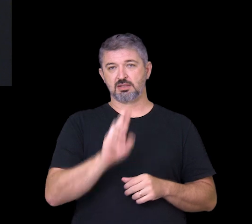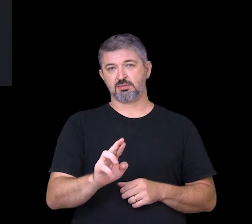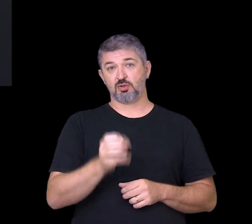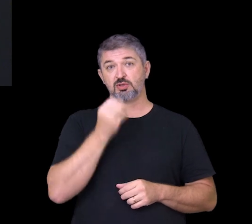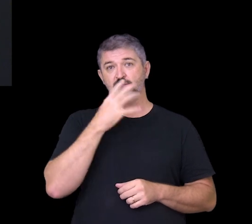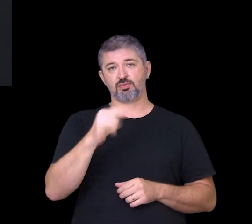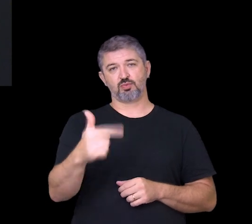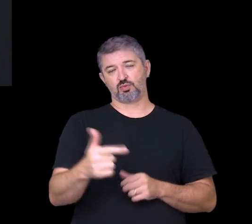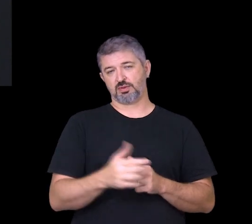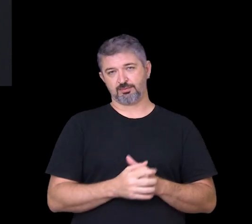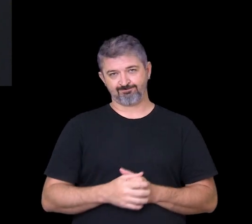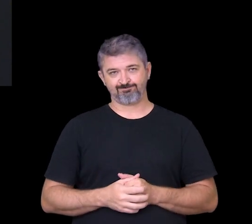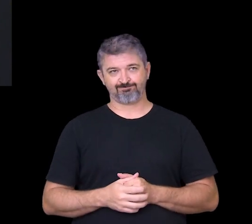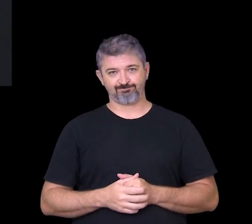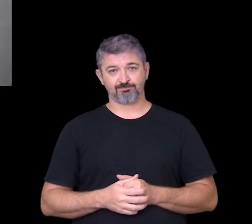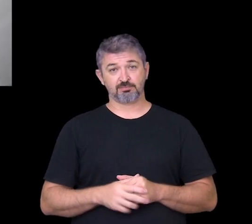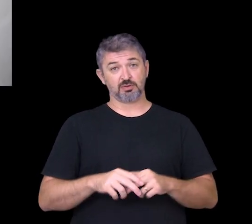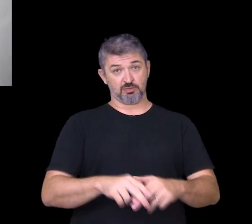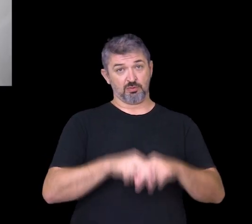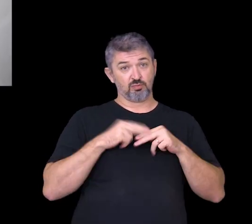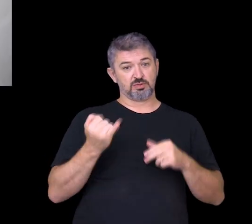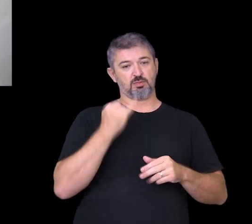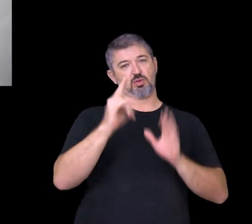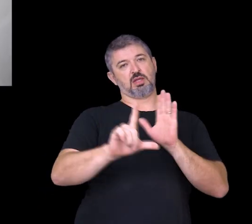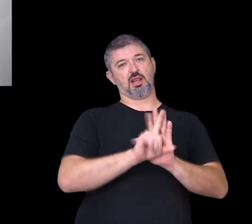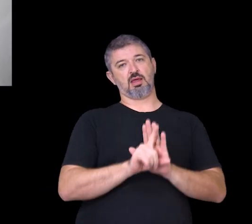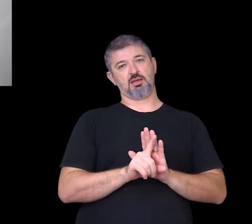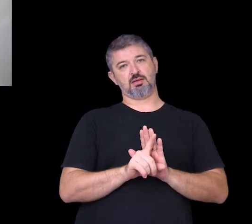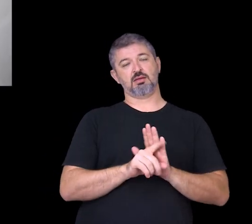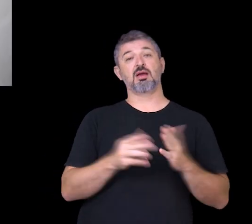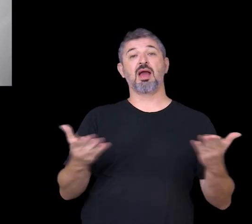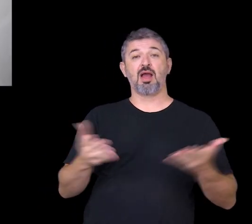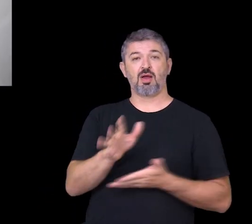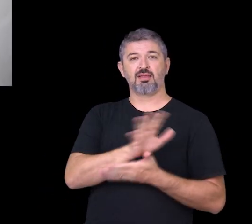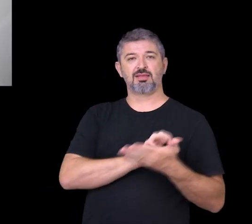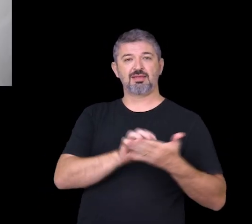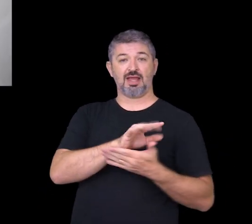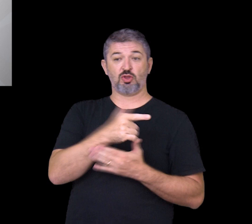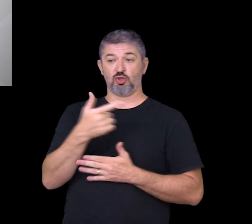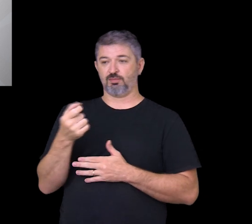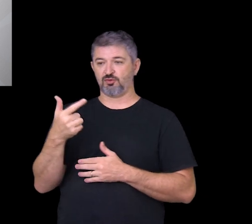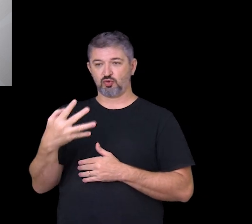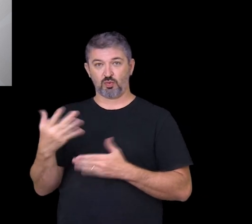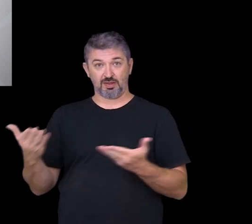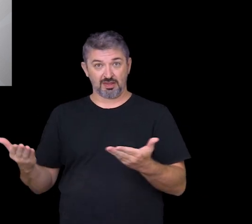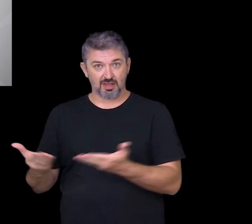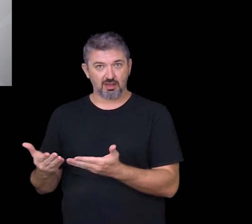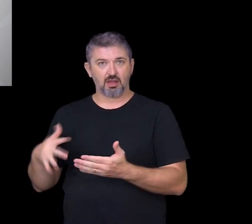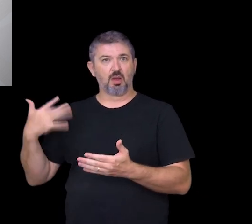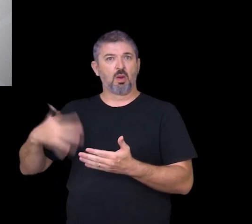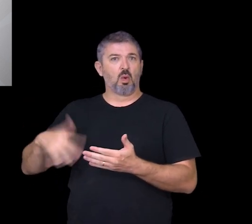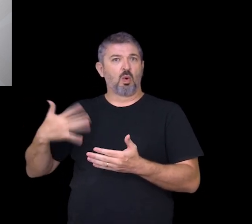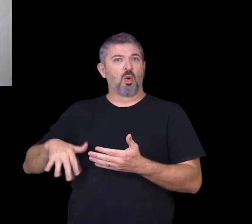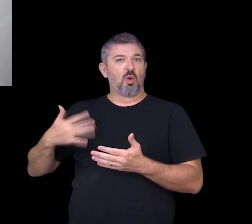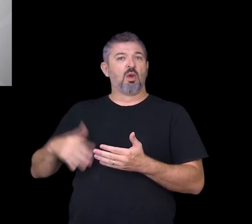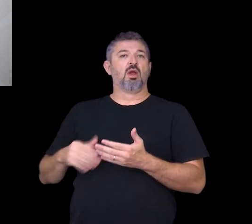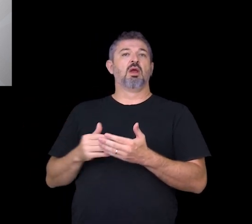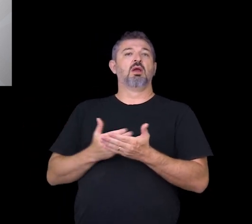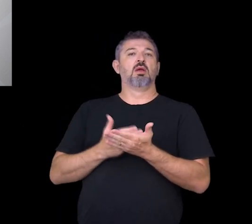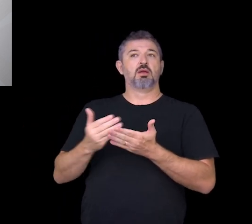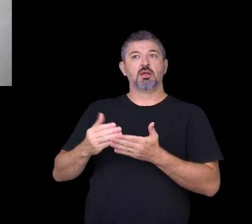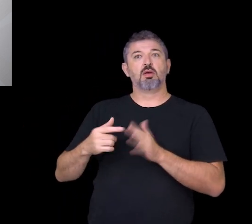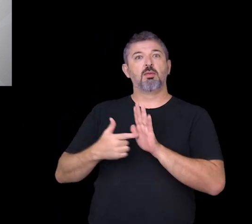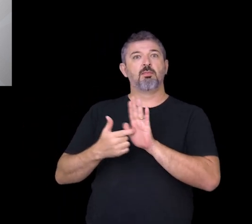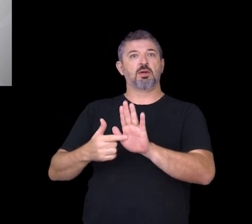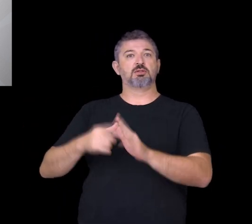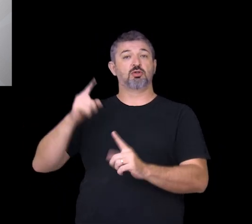um retorno que era na área criminal, né? Por isso que foi importante. Então, esses dados de 2024, a gente vê quais